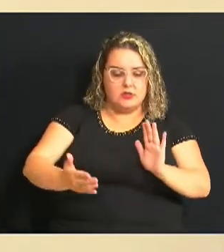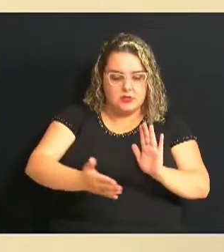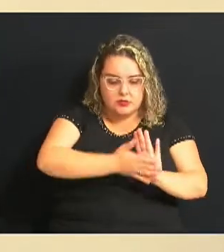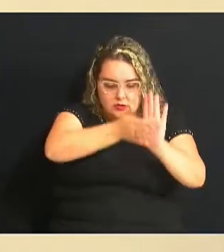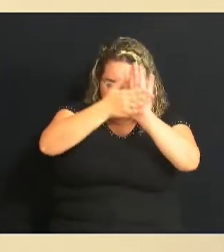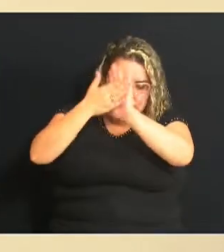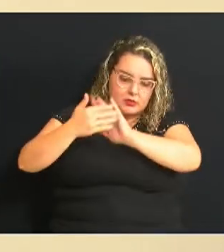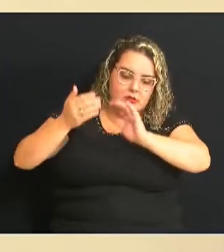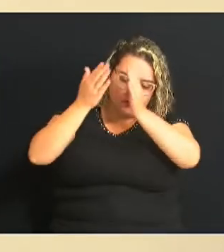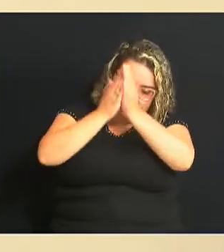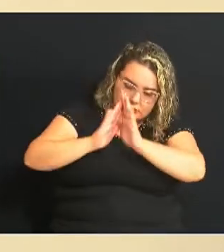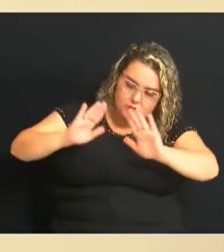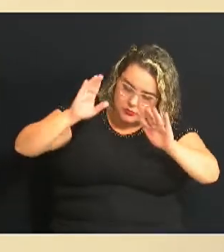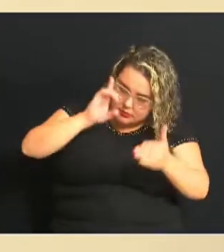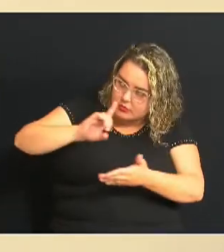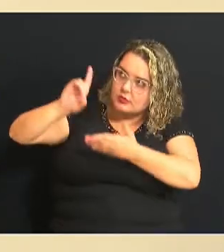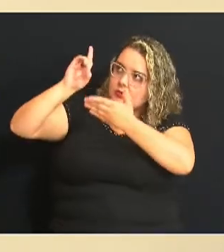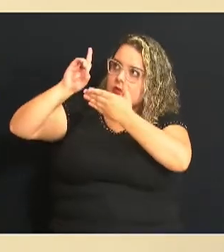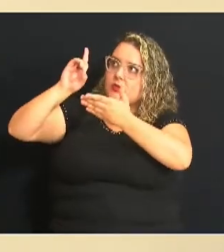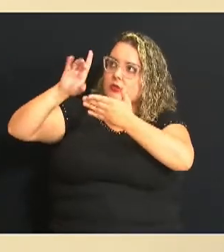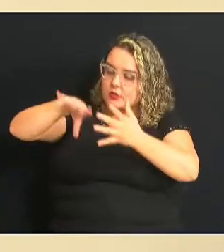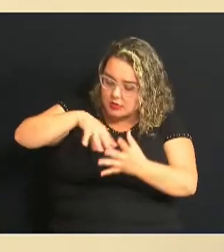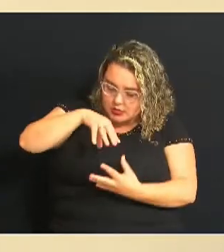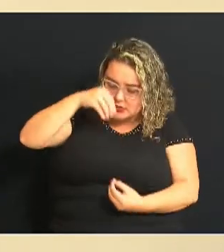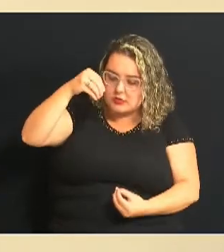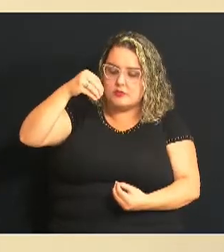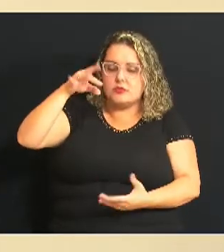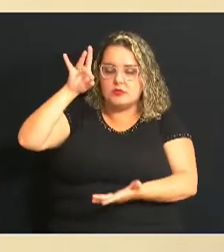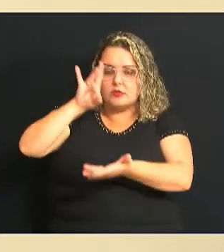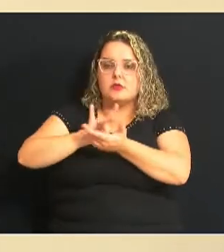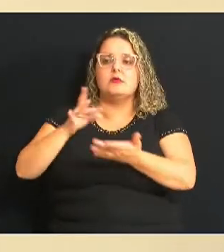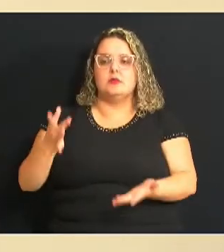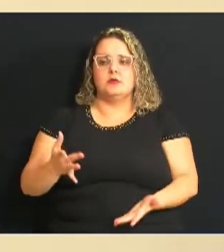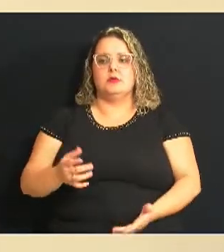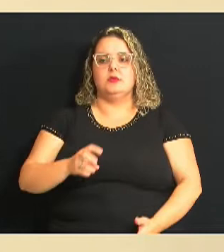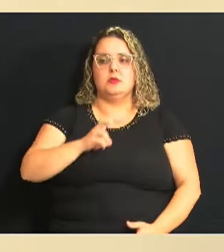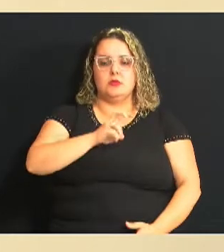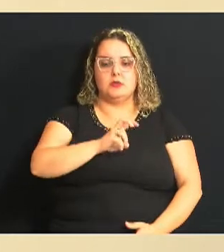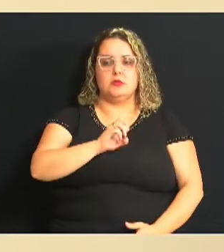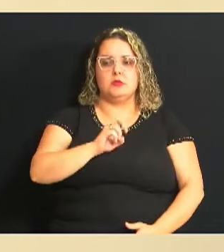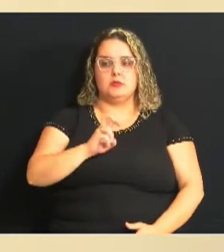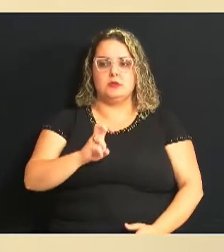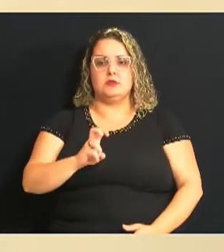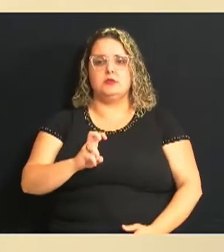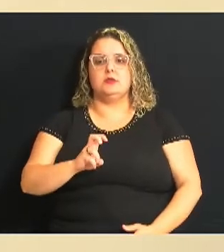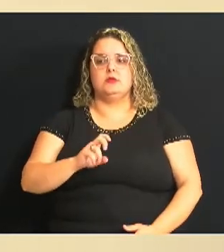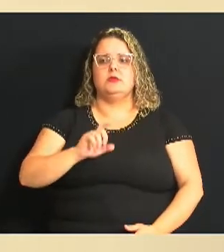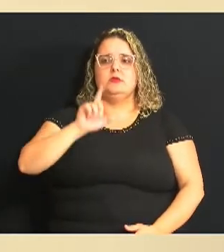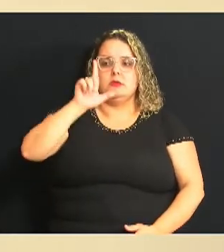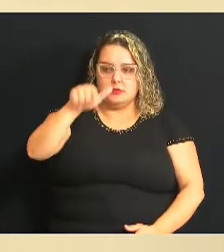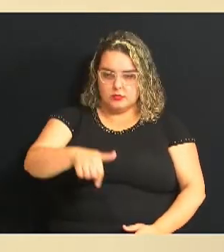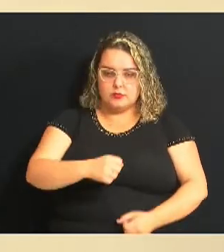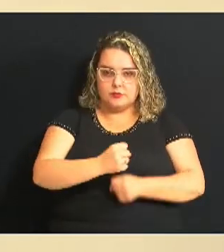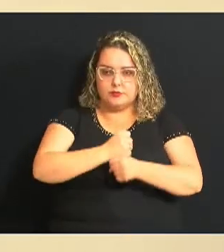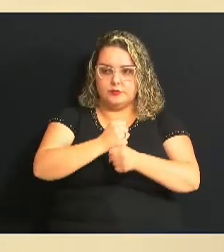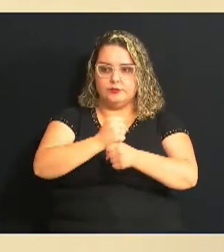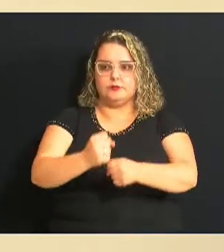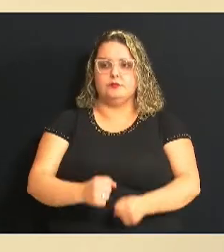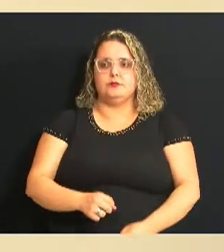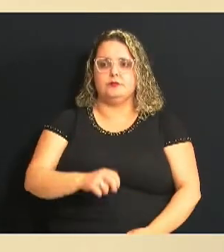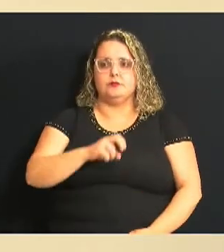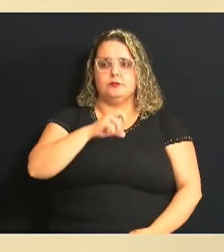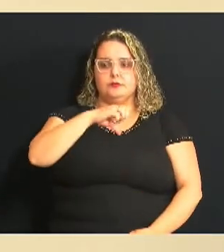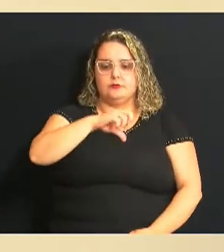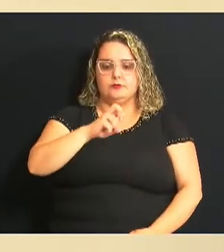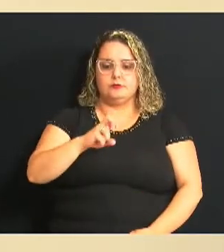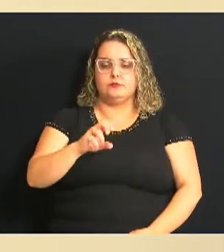espírito e em verdade. 505 anos depois da fixação das 95 teses de Lutero na